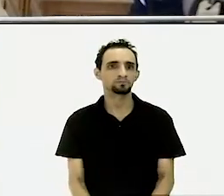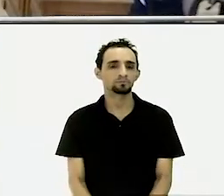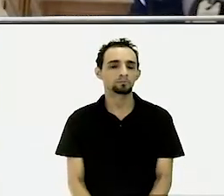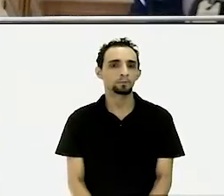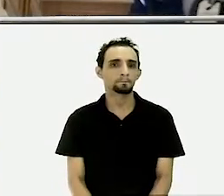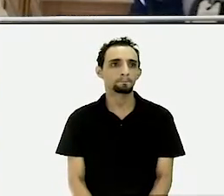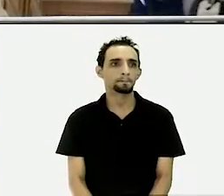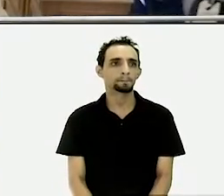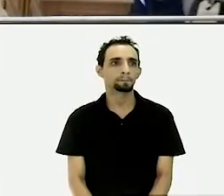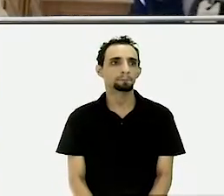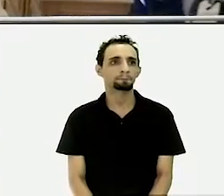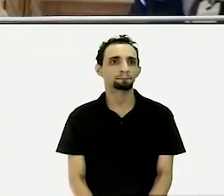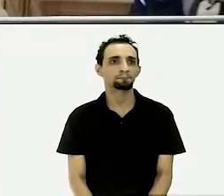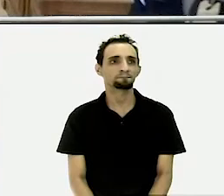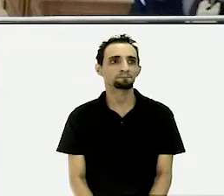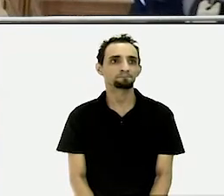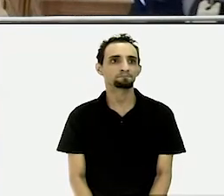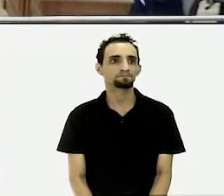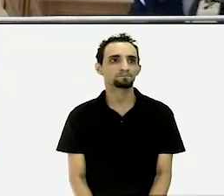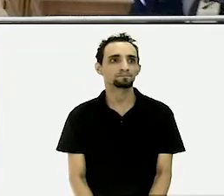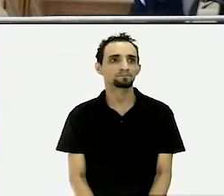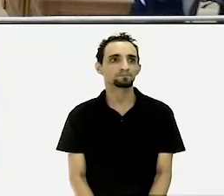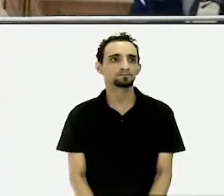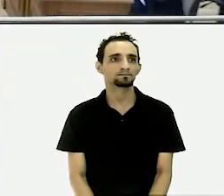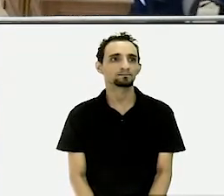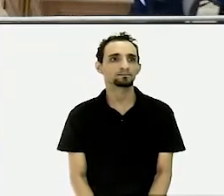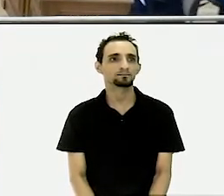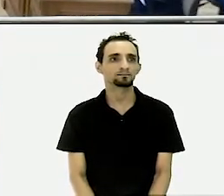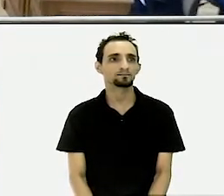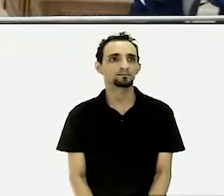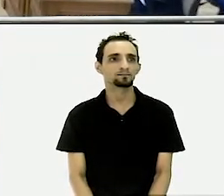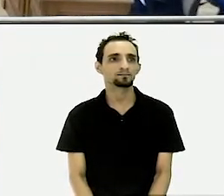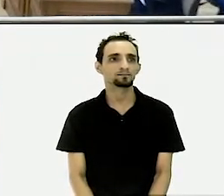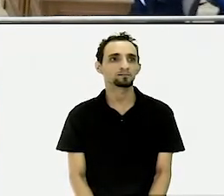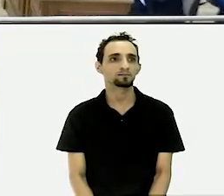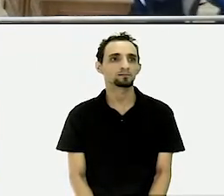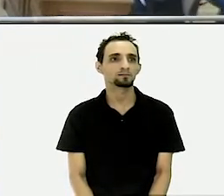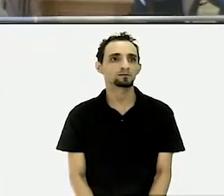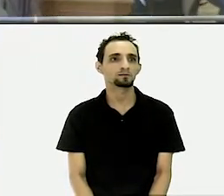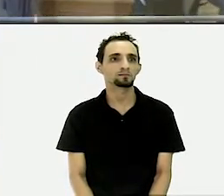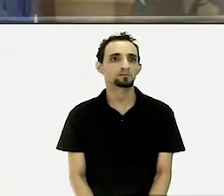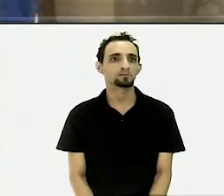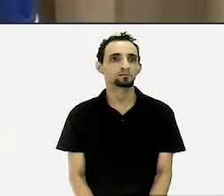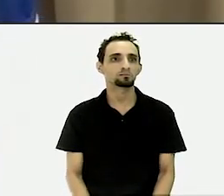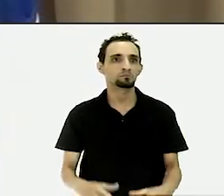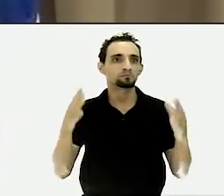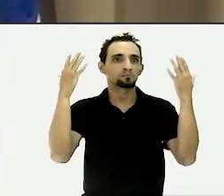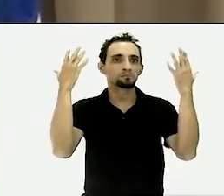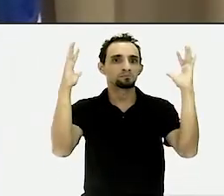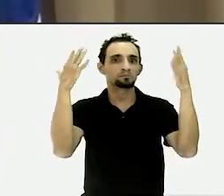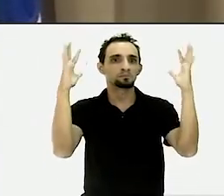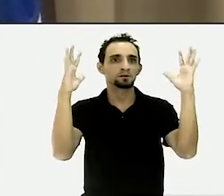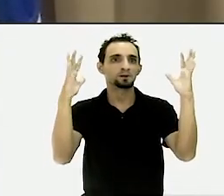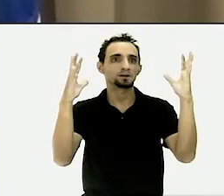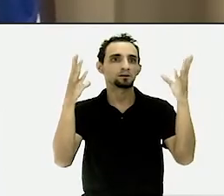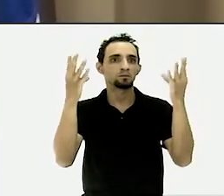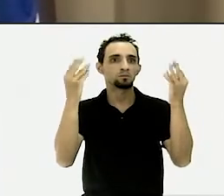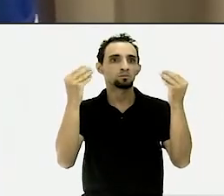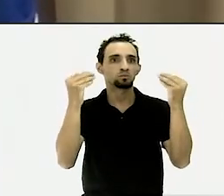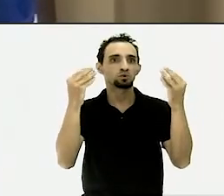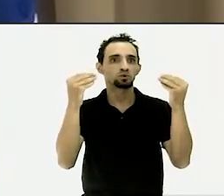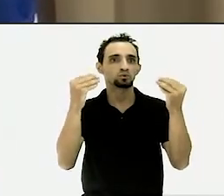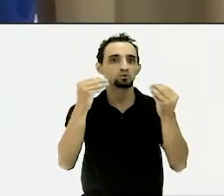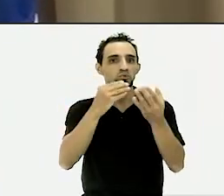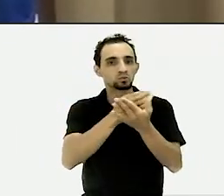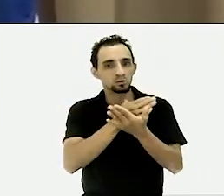as mulheres, ó, eu falo, tem 3 mulheres aqui, gente. Olha aqui, 3, vamos acompanhar a Câmara, isso é muito bom. Isso já é um